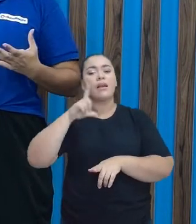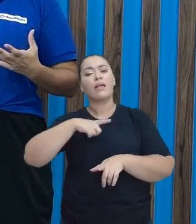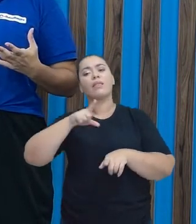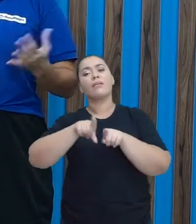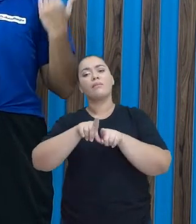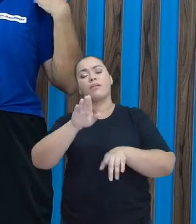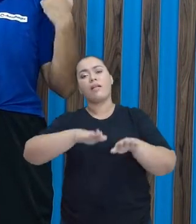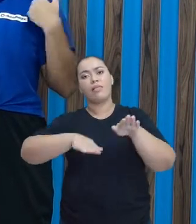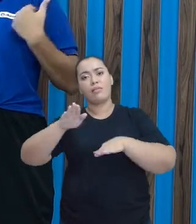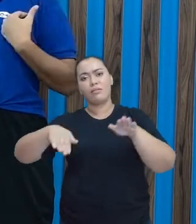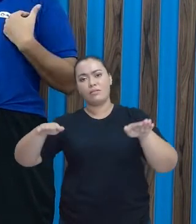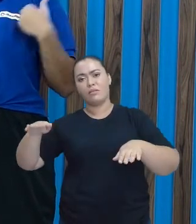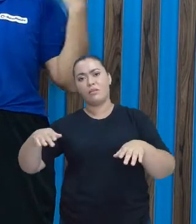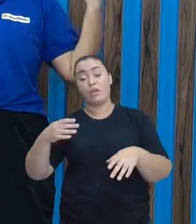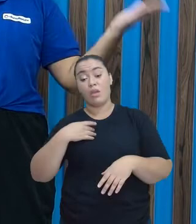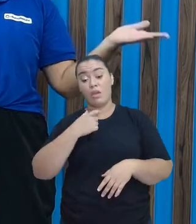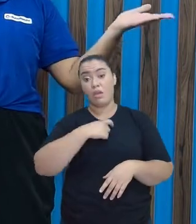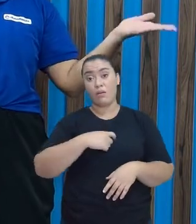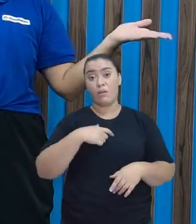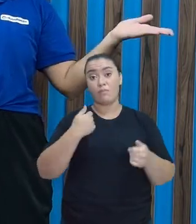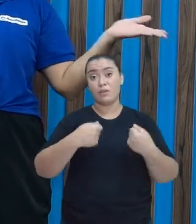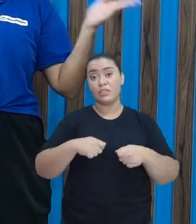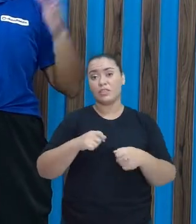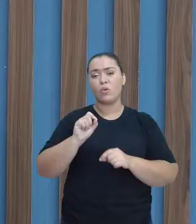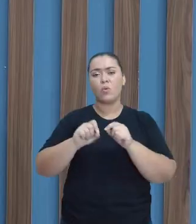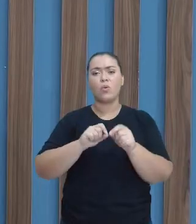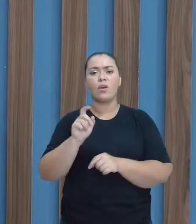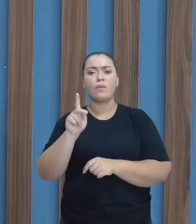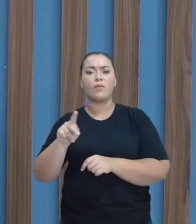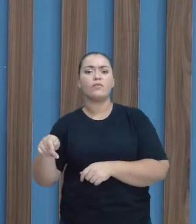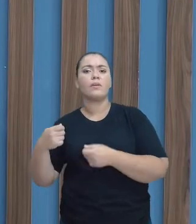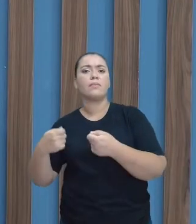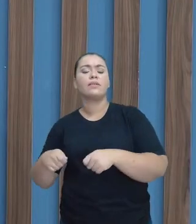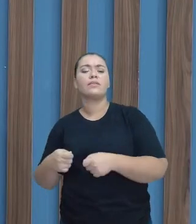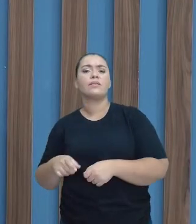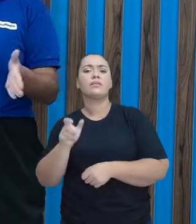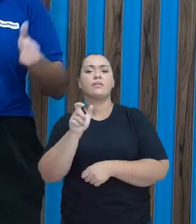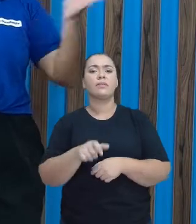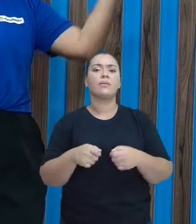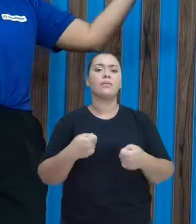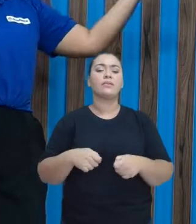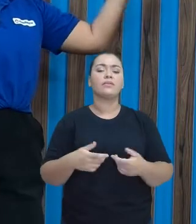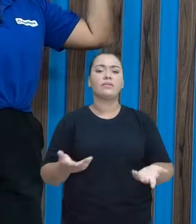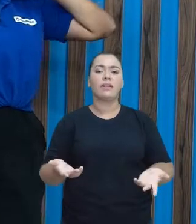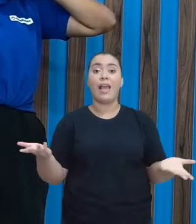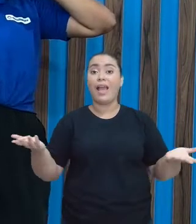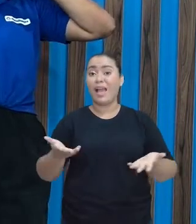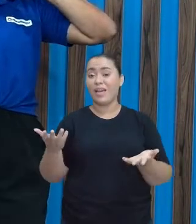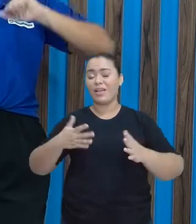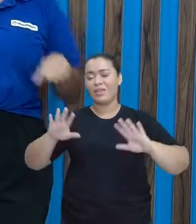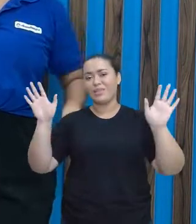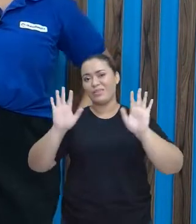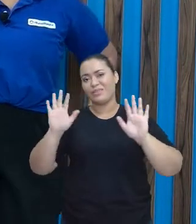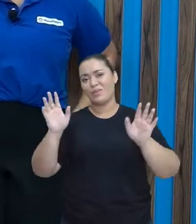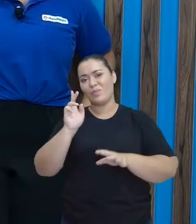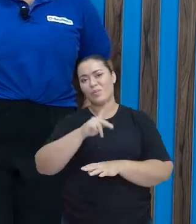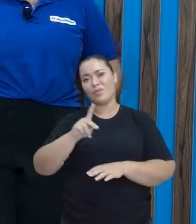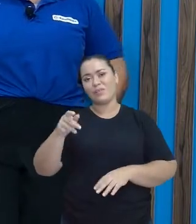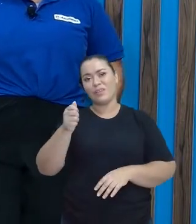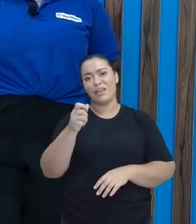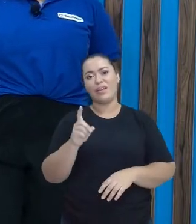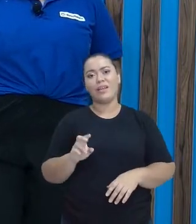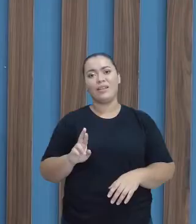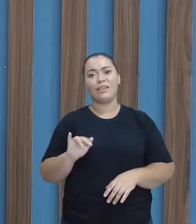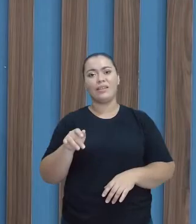desigualdades, no que eu preciso, no que a professora Adriana precisa individualmente. Falando nela, vamos aqui nos despedir, professora